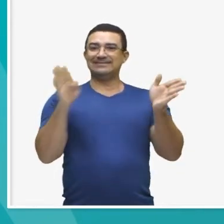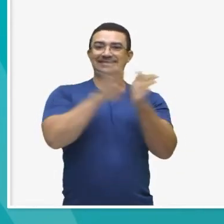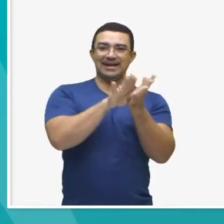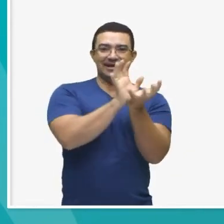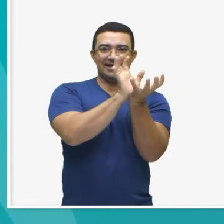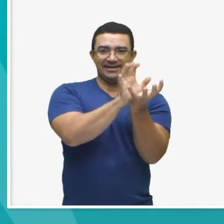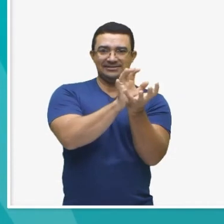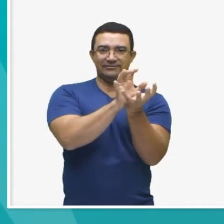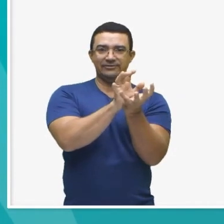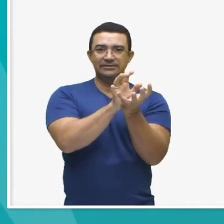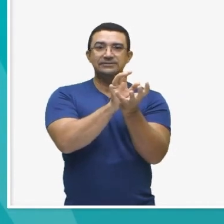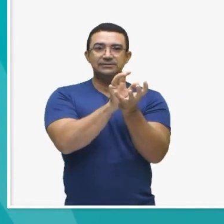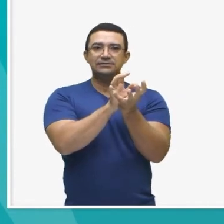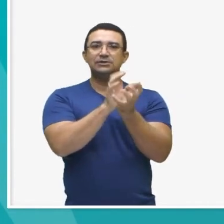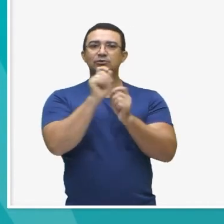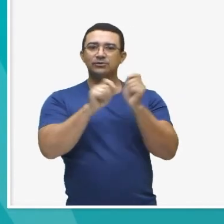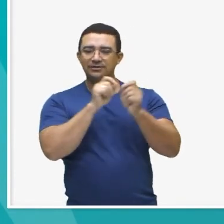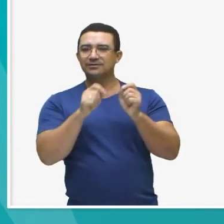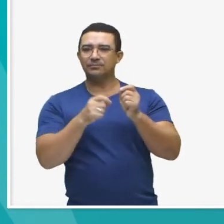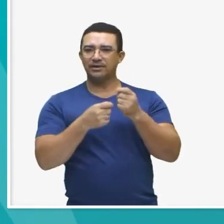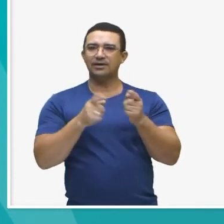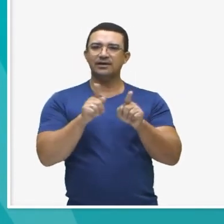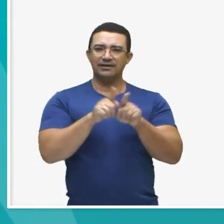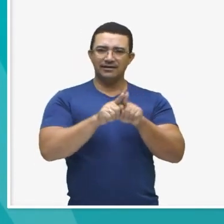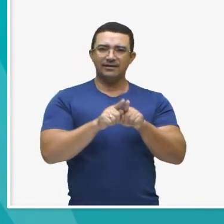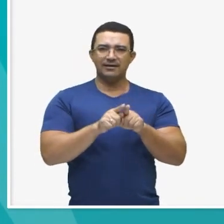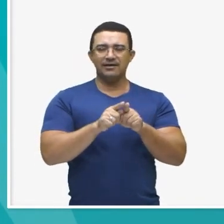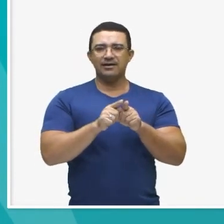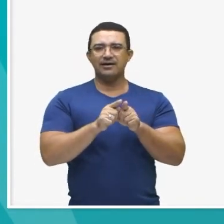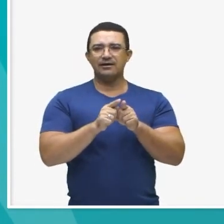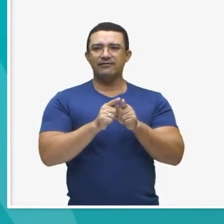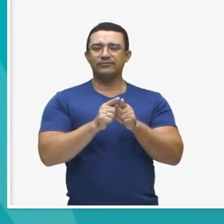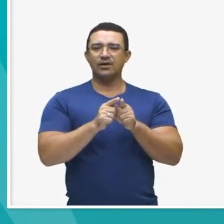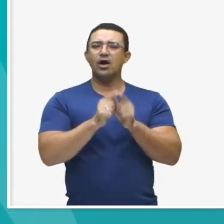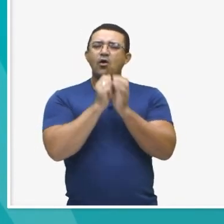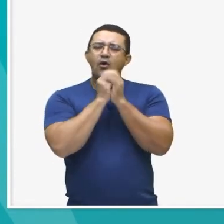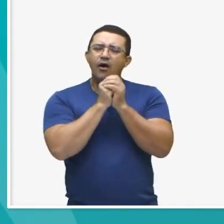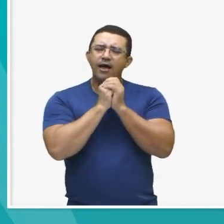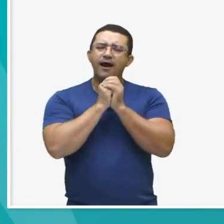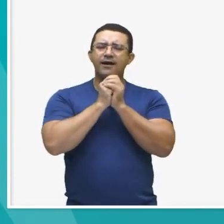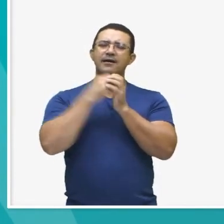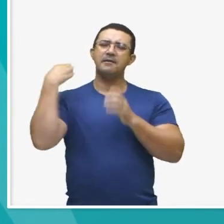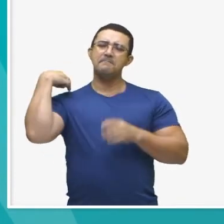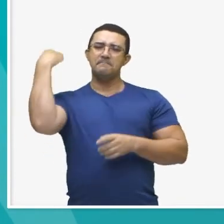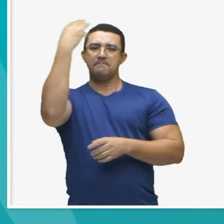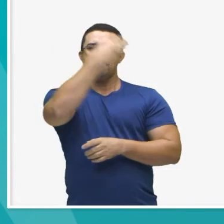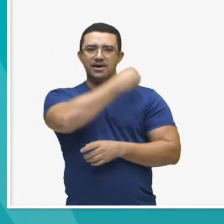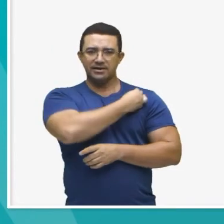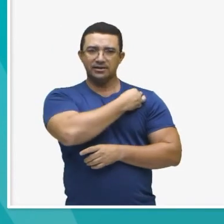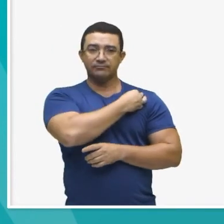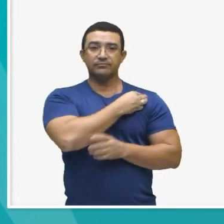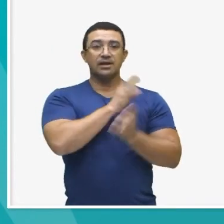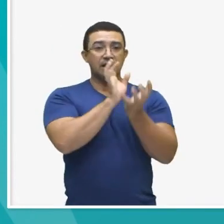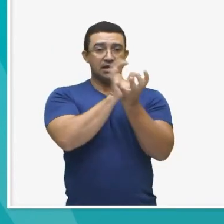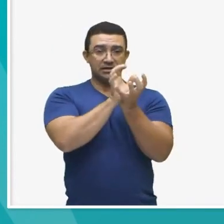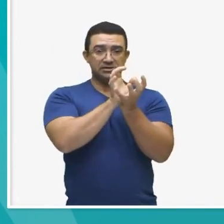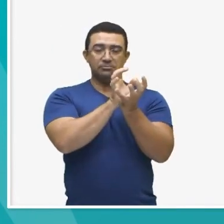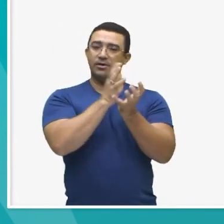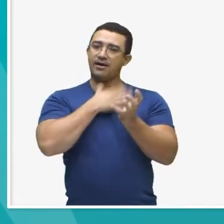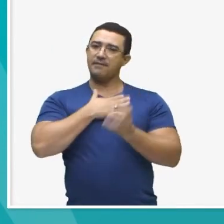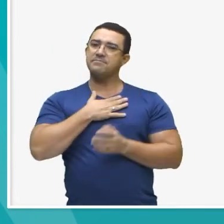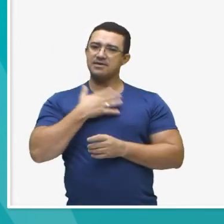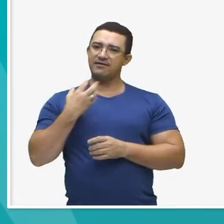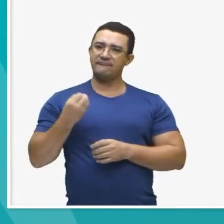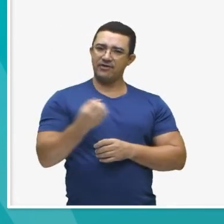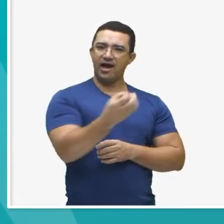Ave Maria, do Rosário derradeira, invocação da ladainha. Recife, onde o rio some e esta minha viagem se finda.